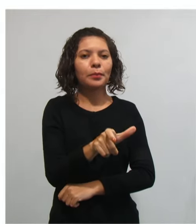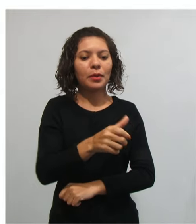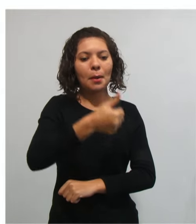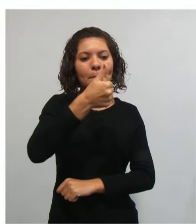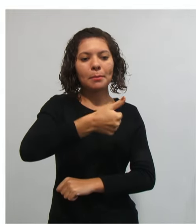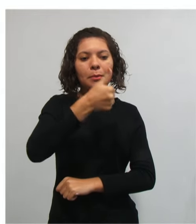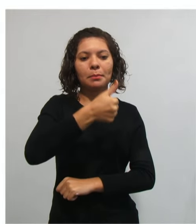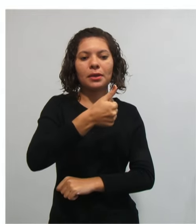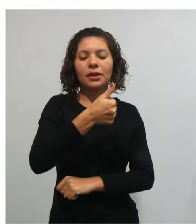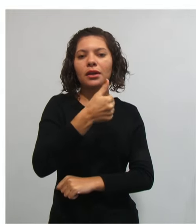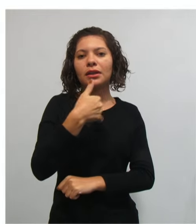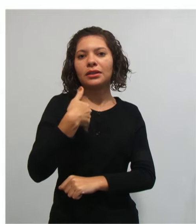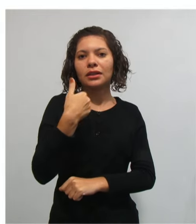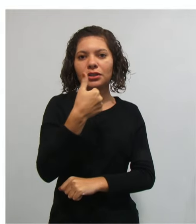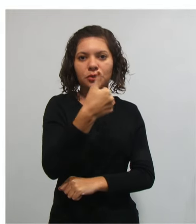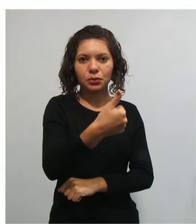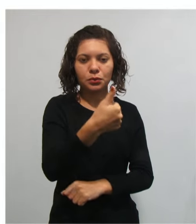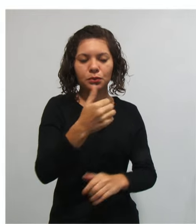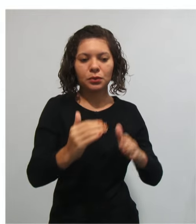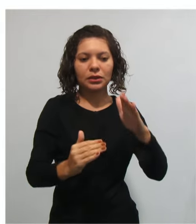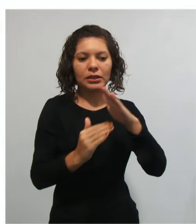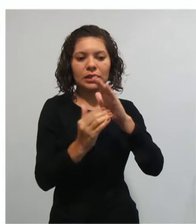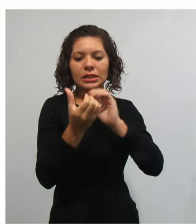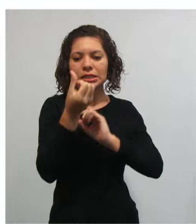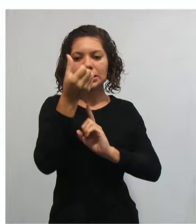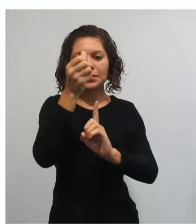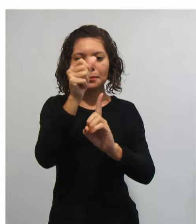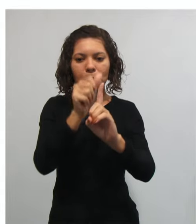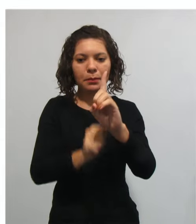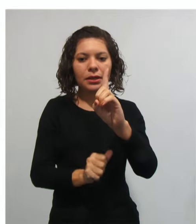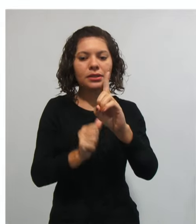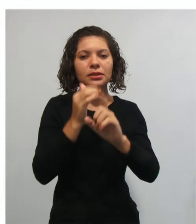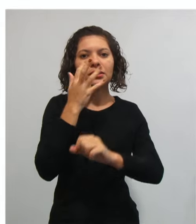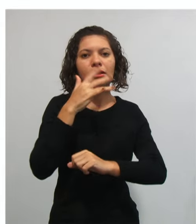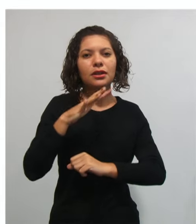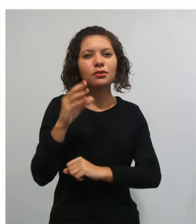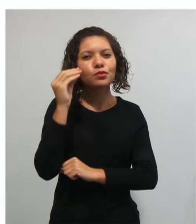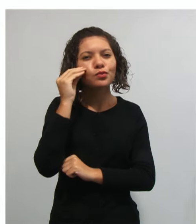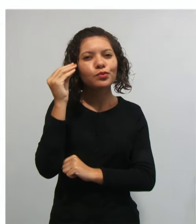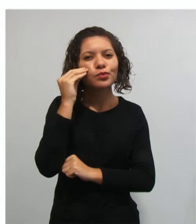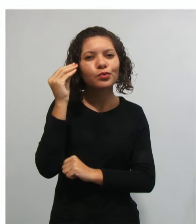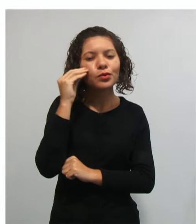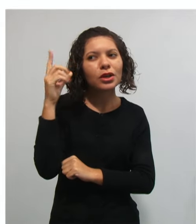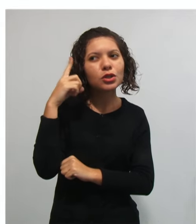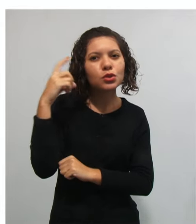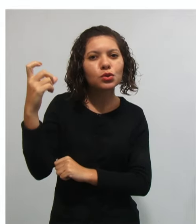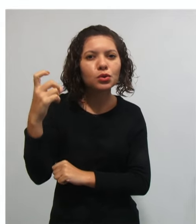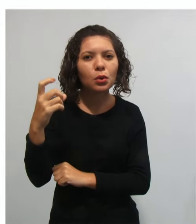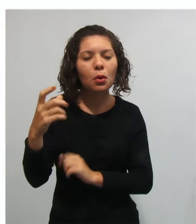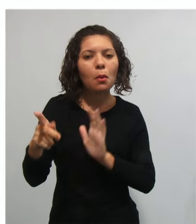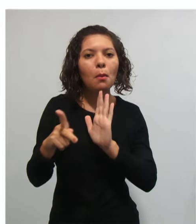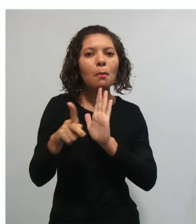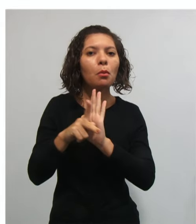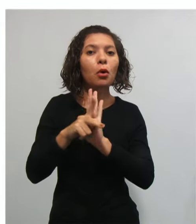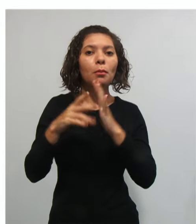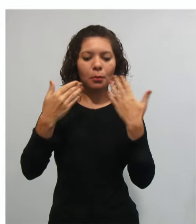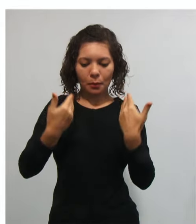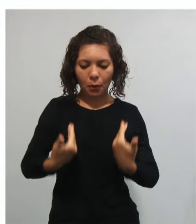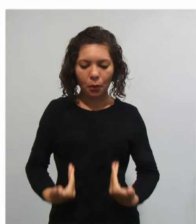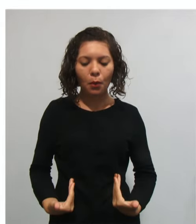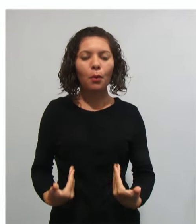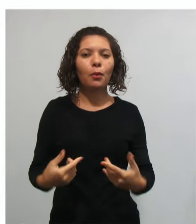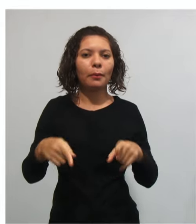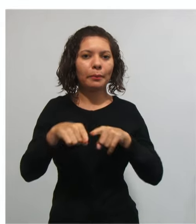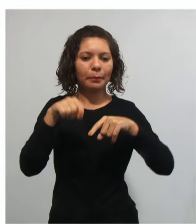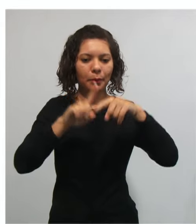faixa etária que vai até o ano e 6 meses as crianças vão explorar sonhos produzidos com o próprio corpo e